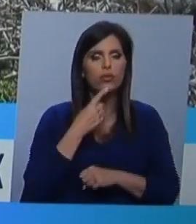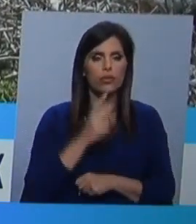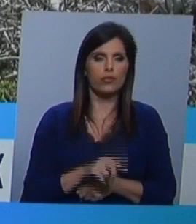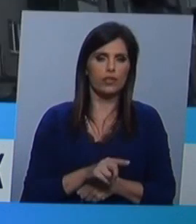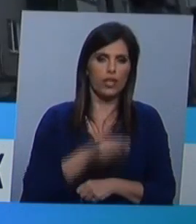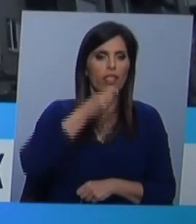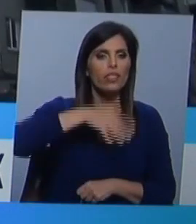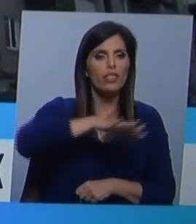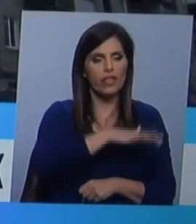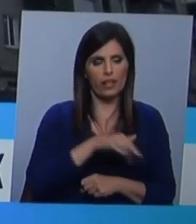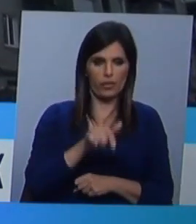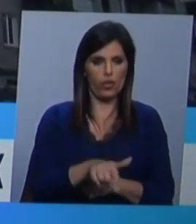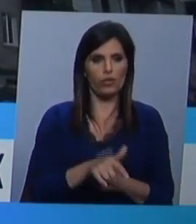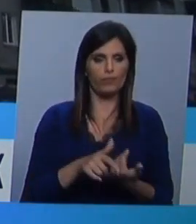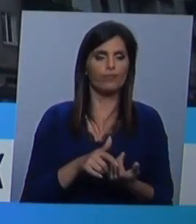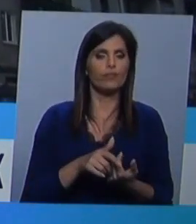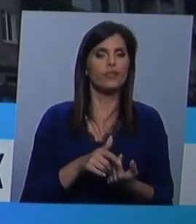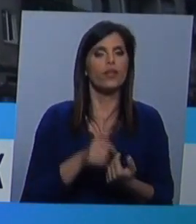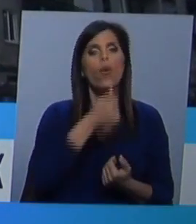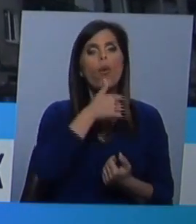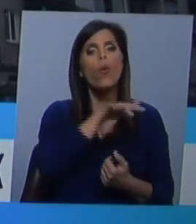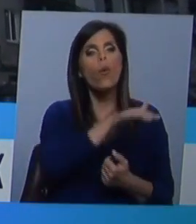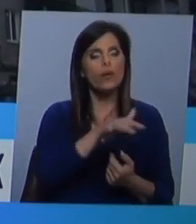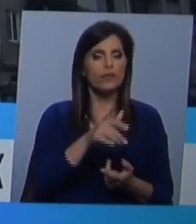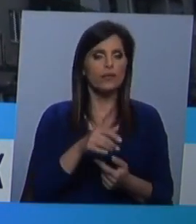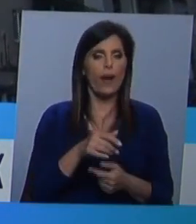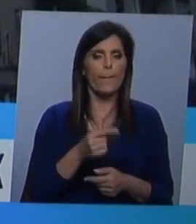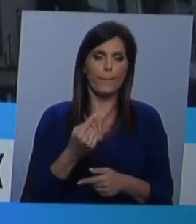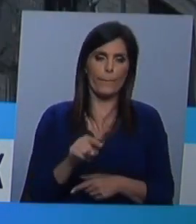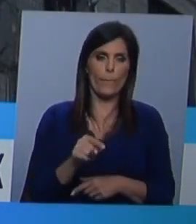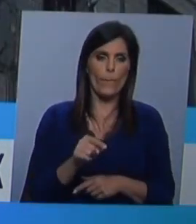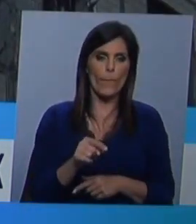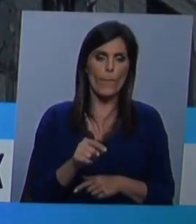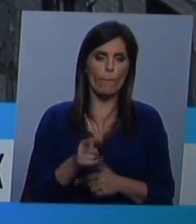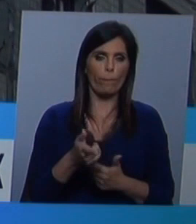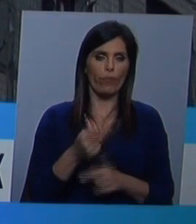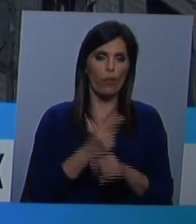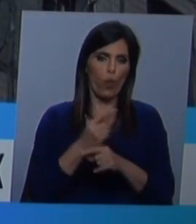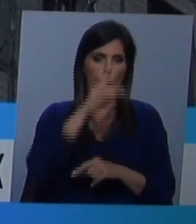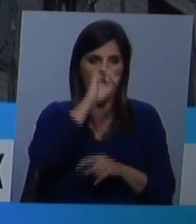do território de Severodonetsk. É onde se concentra, de facto, tendo